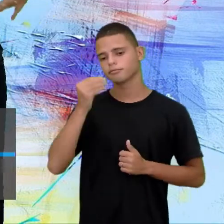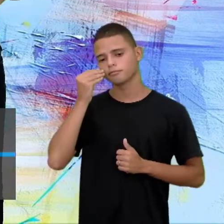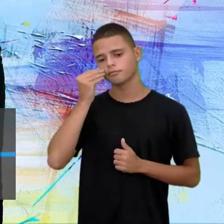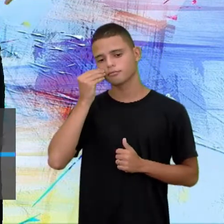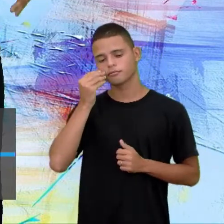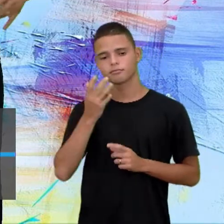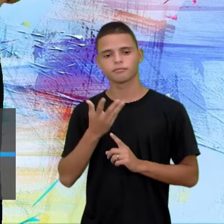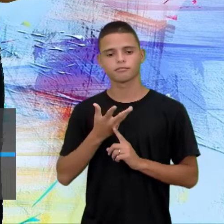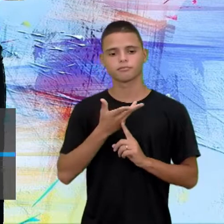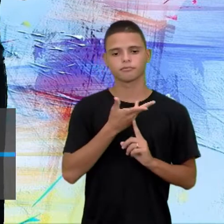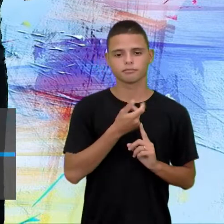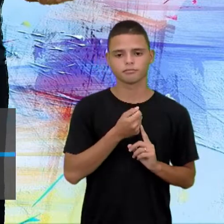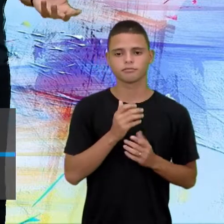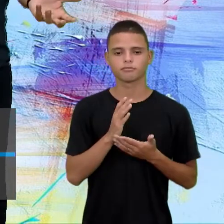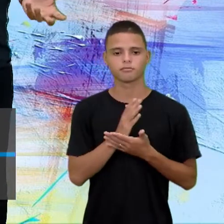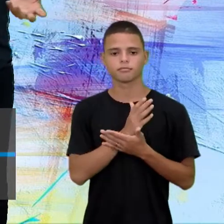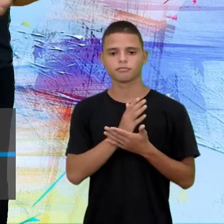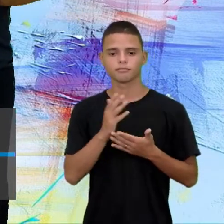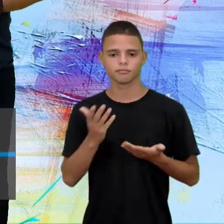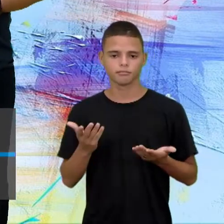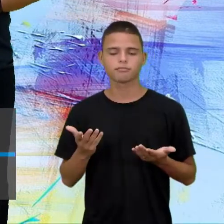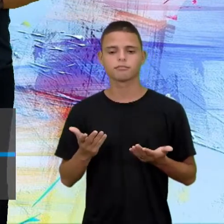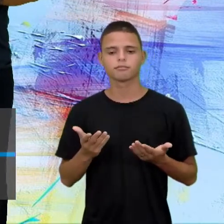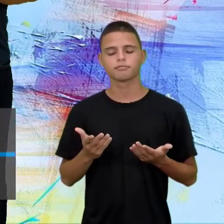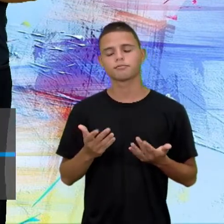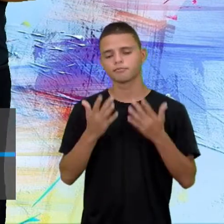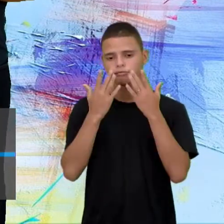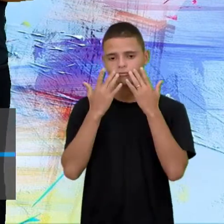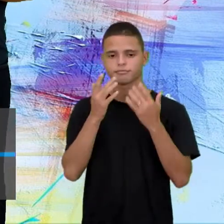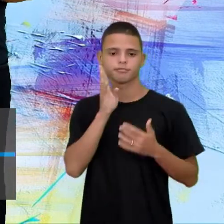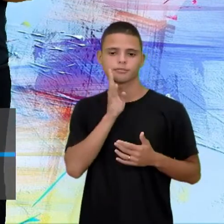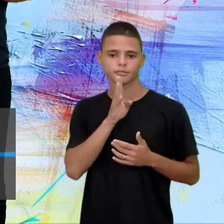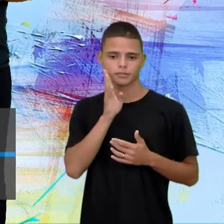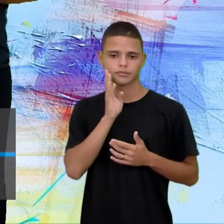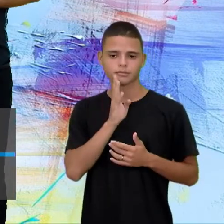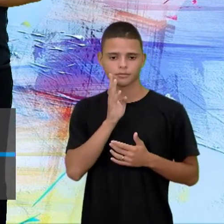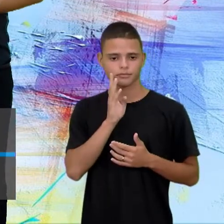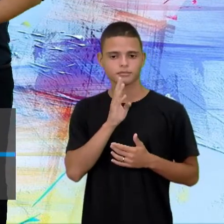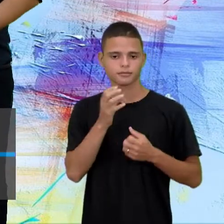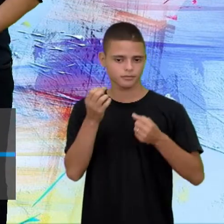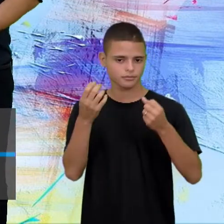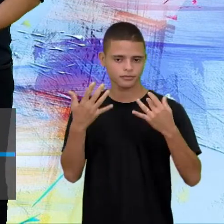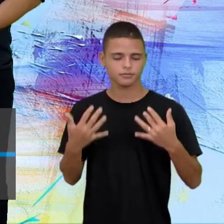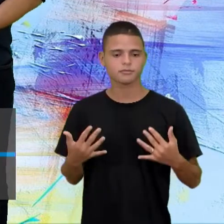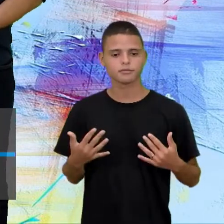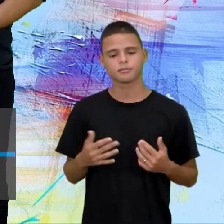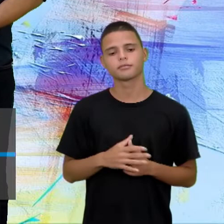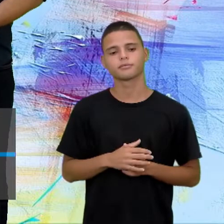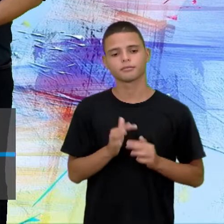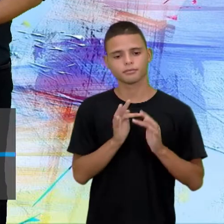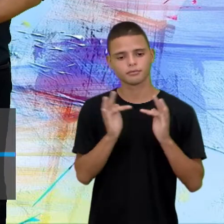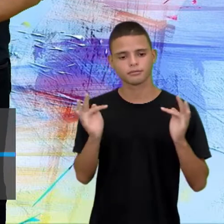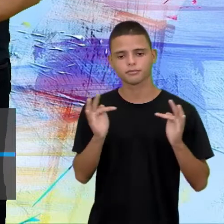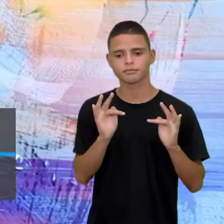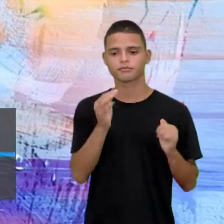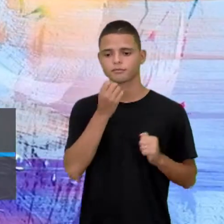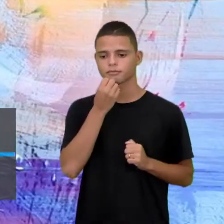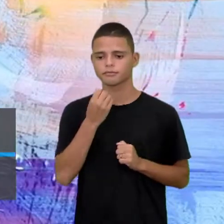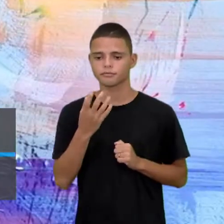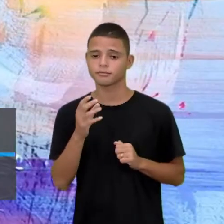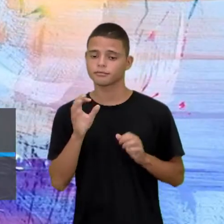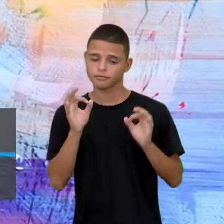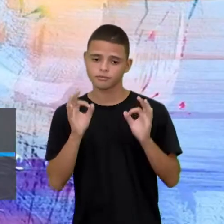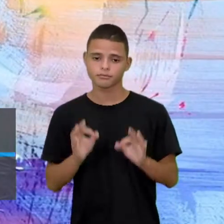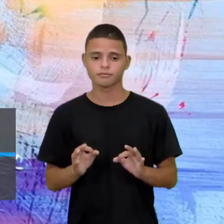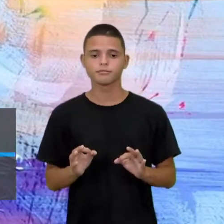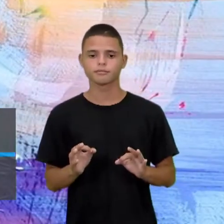arte em algum aspecto, na performance, né, aquilo tudo. Então achei bem bacana a frase dele. Que bom, Pro, exatamente nesse clima aí gostoso